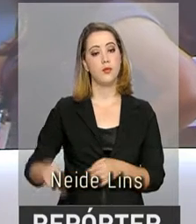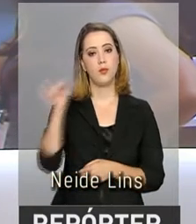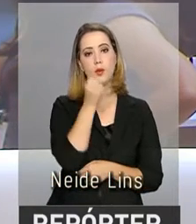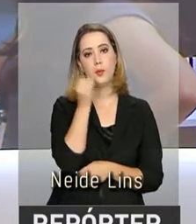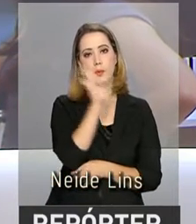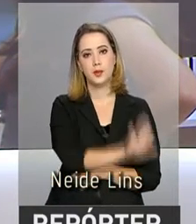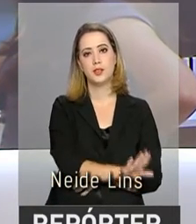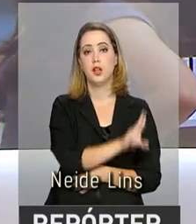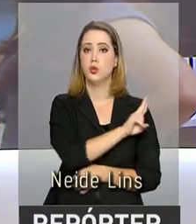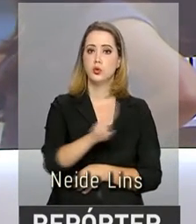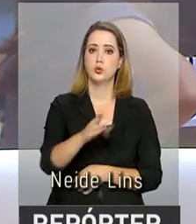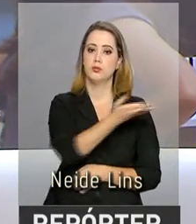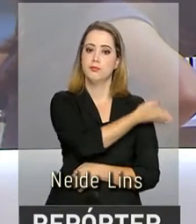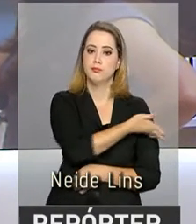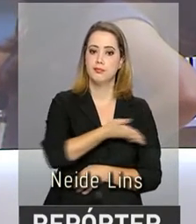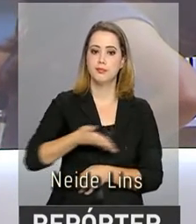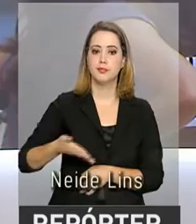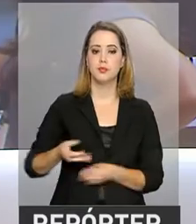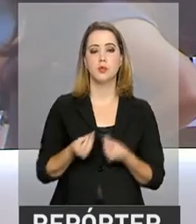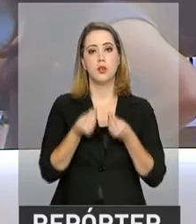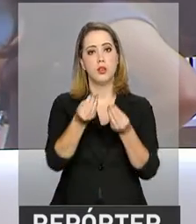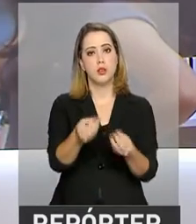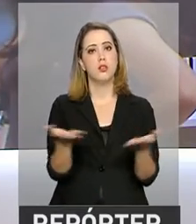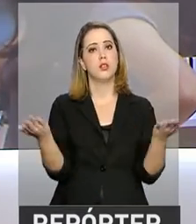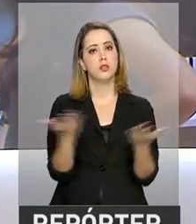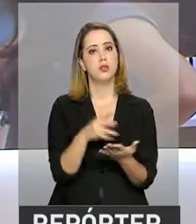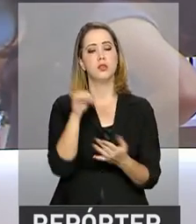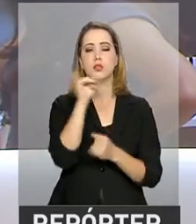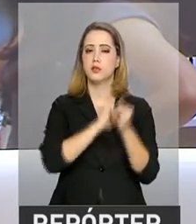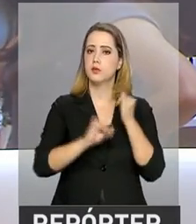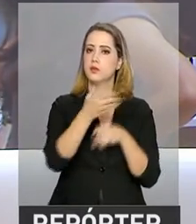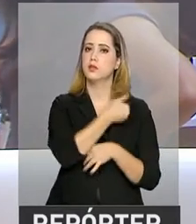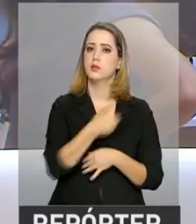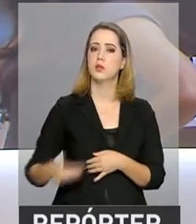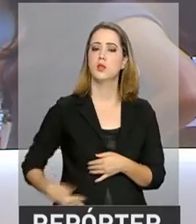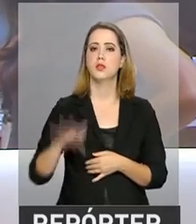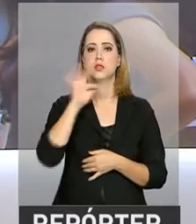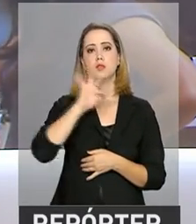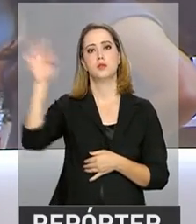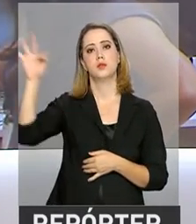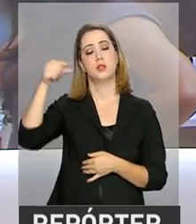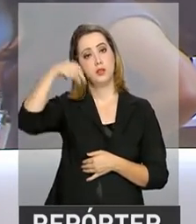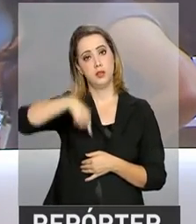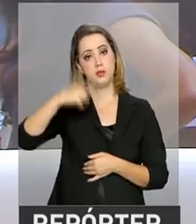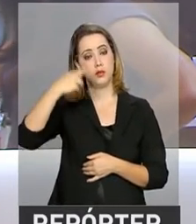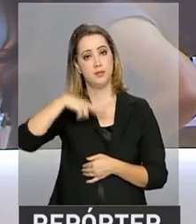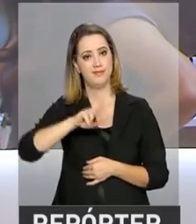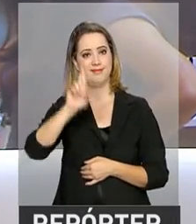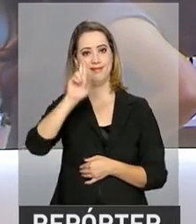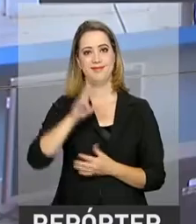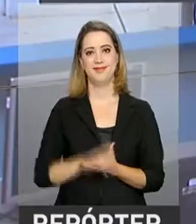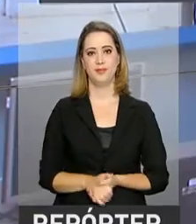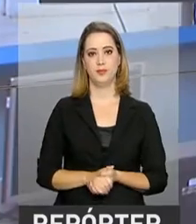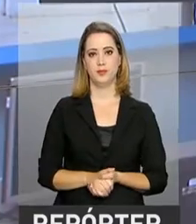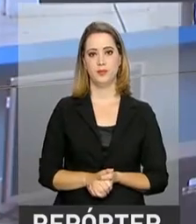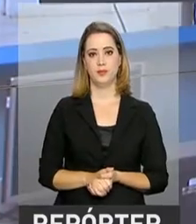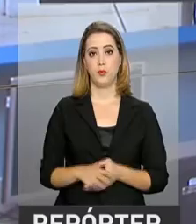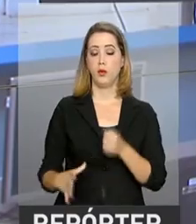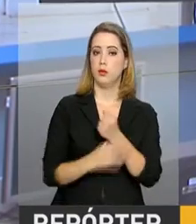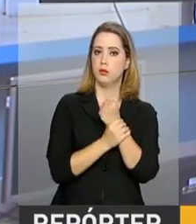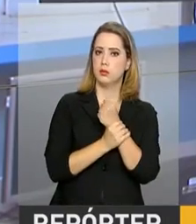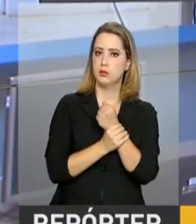Olá, boa tarde. Eu sou Roberto Camargo e trago a partir de agora as notícias do governo federal aqui no Repórter NBR.